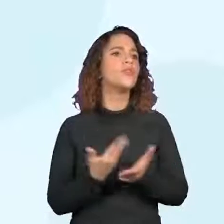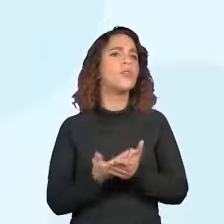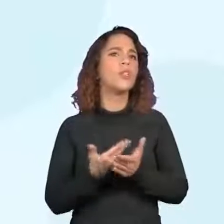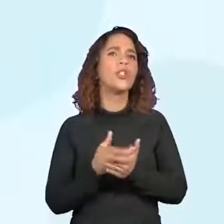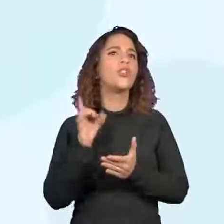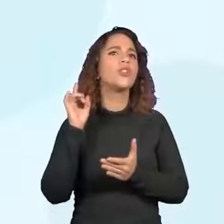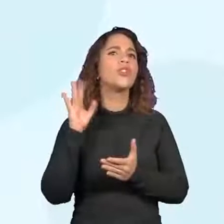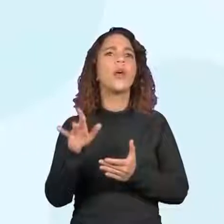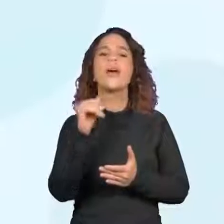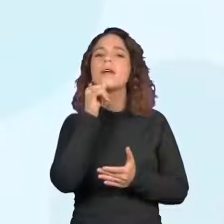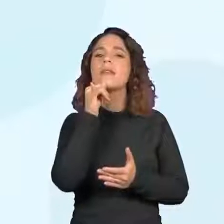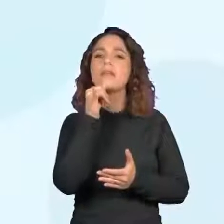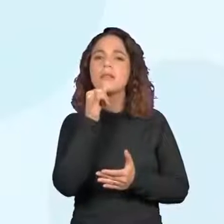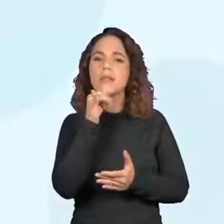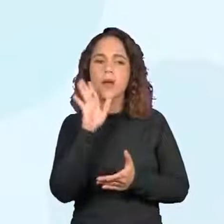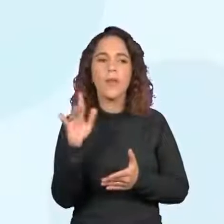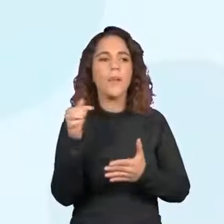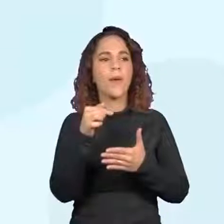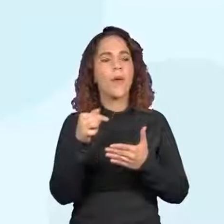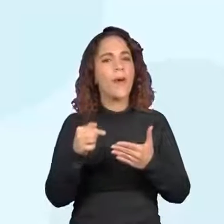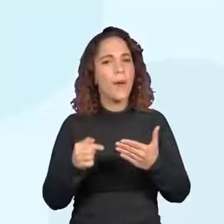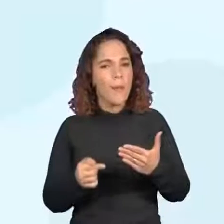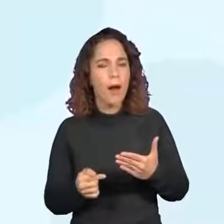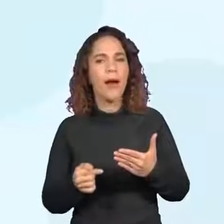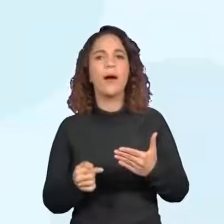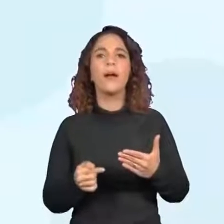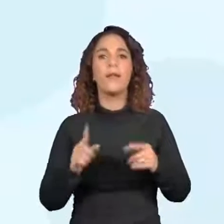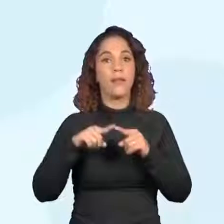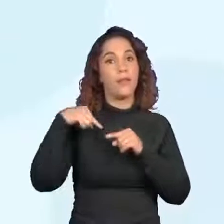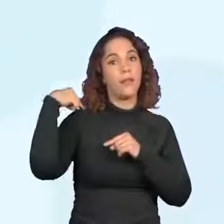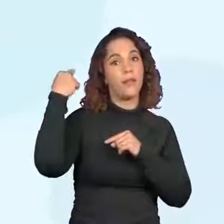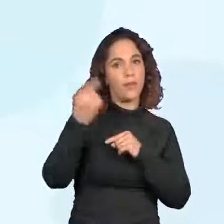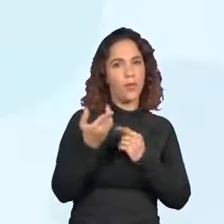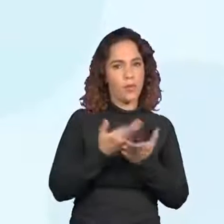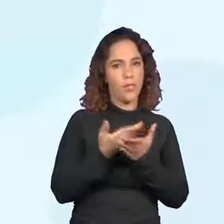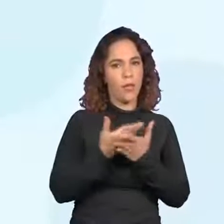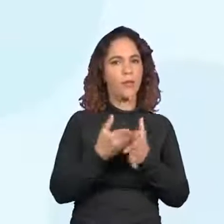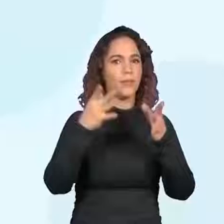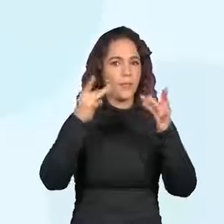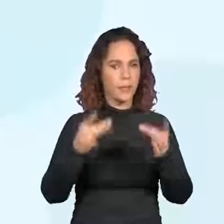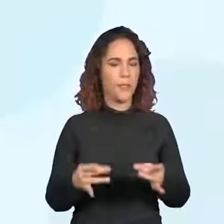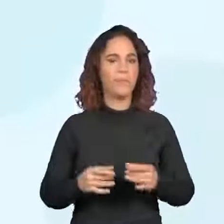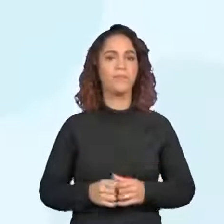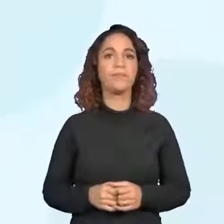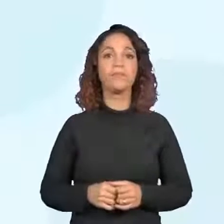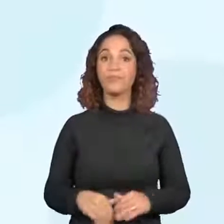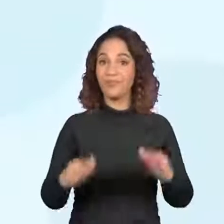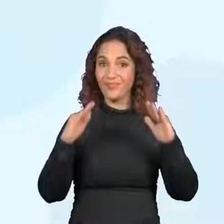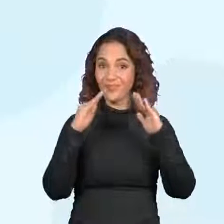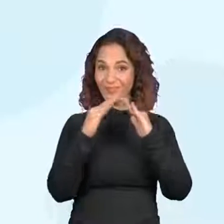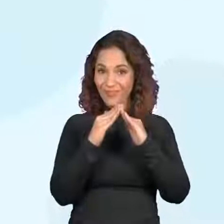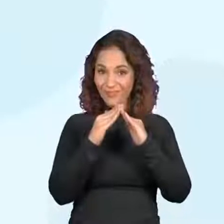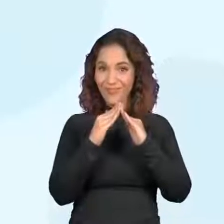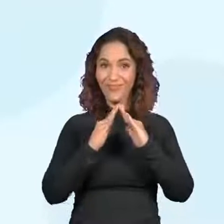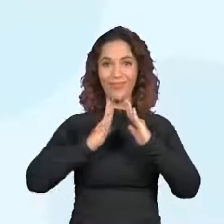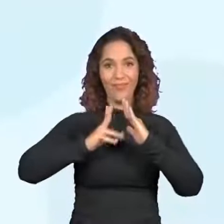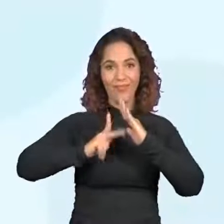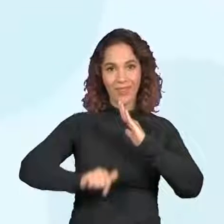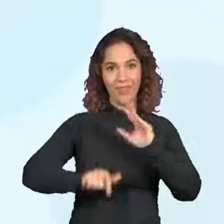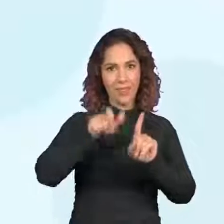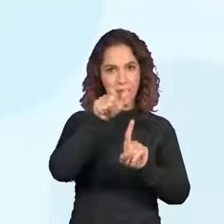uns exemplos agora, porque nós vamos nos aprofundar nas aulas seguintes. Os quilombolas, que fazem parte de